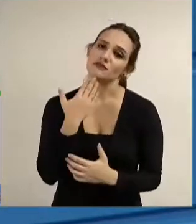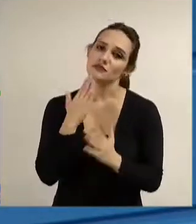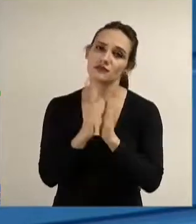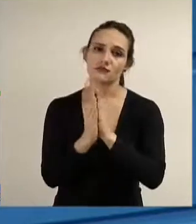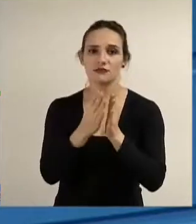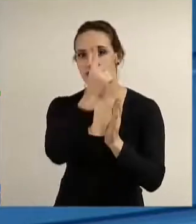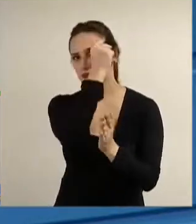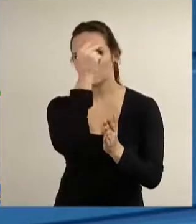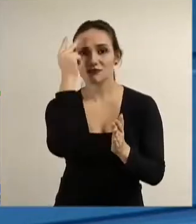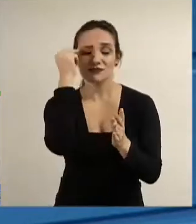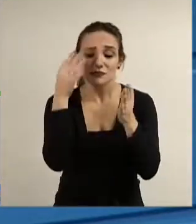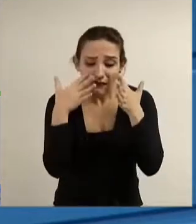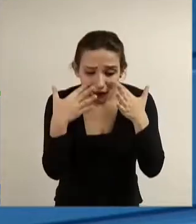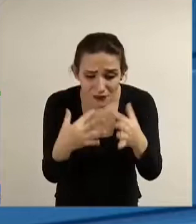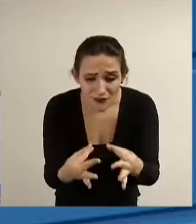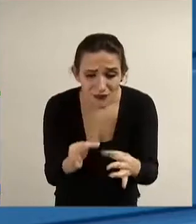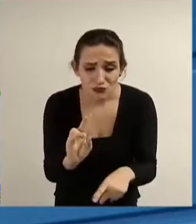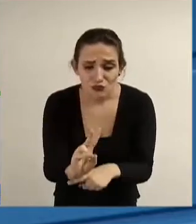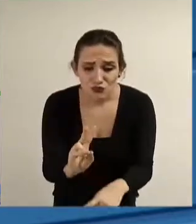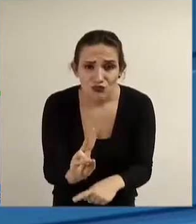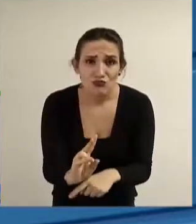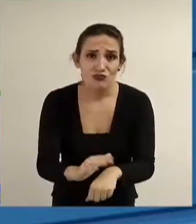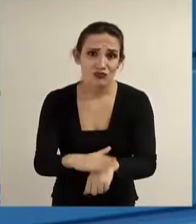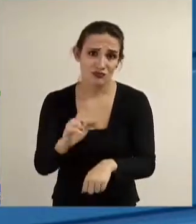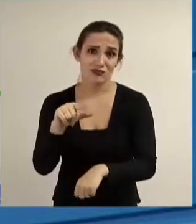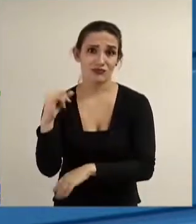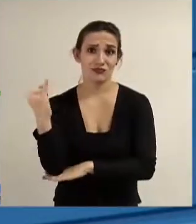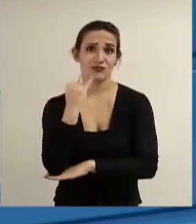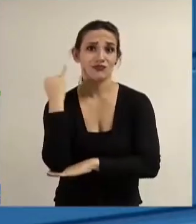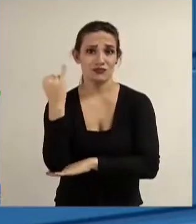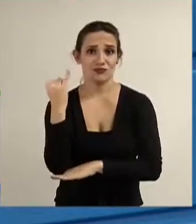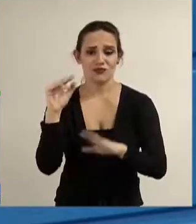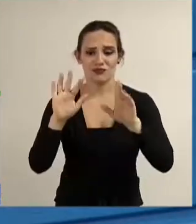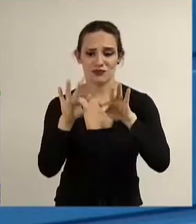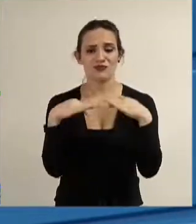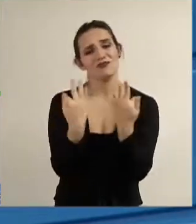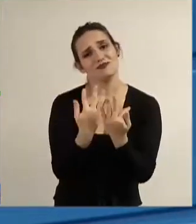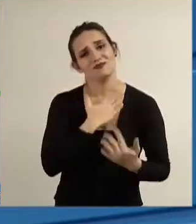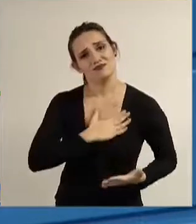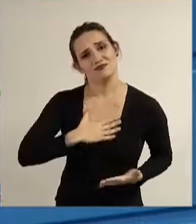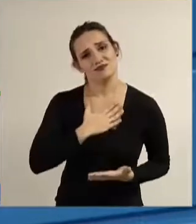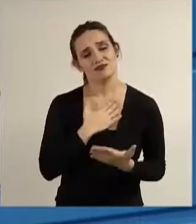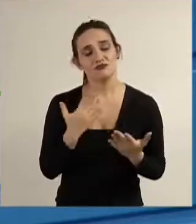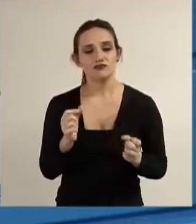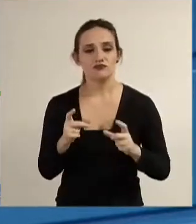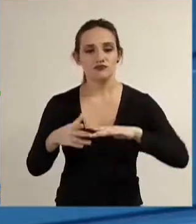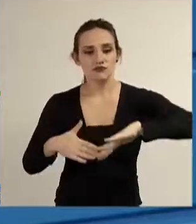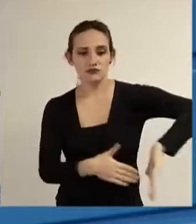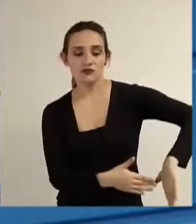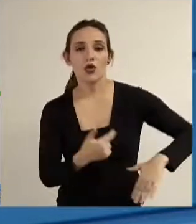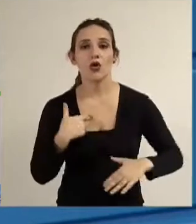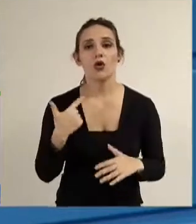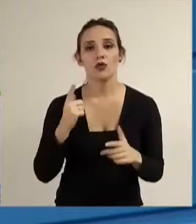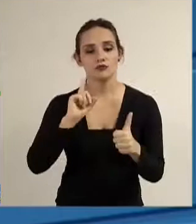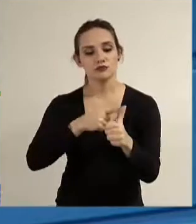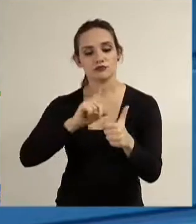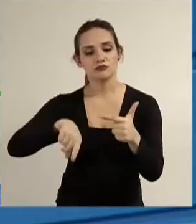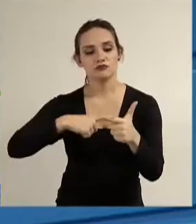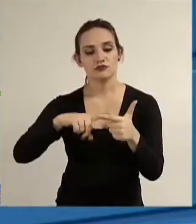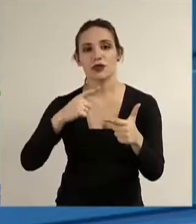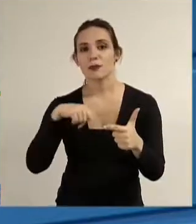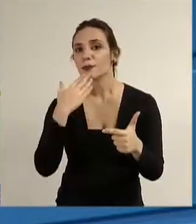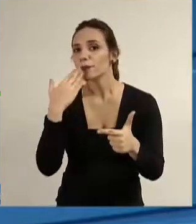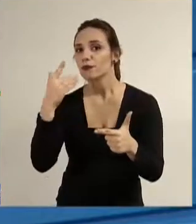Prefeitura que dê uma atenção especial para isso, que isso é muito importante para as famílias. Uma outra solicitação que faço